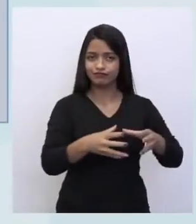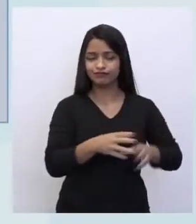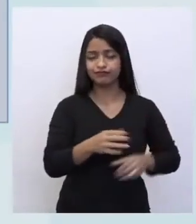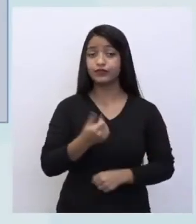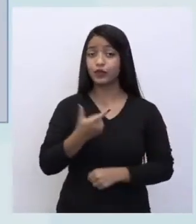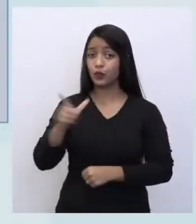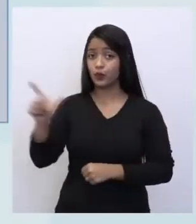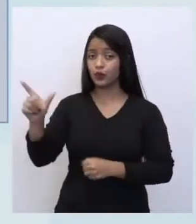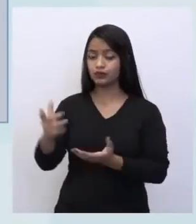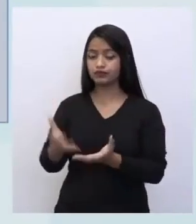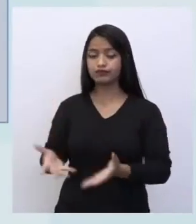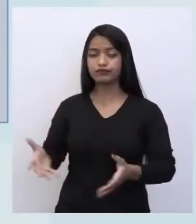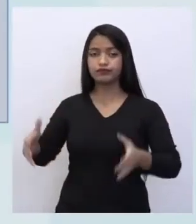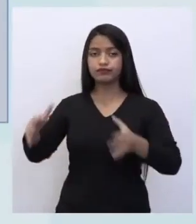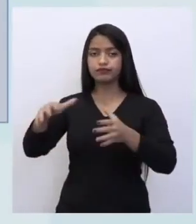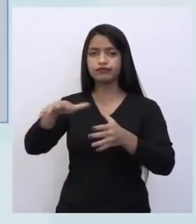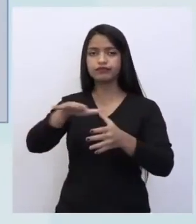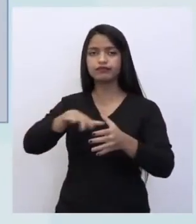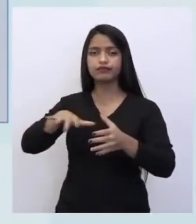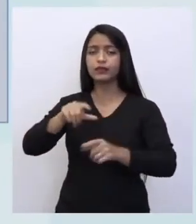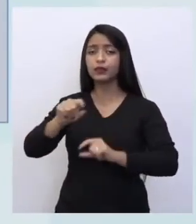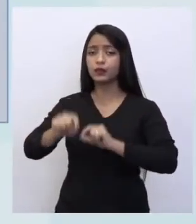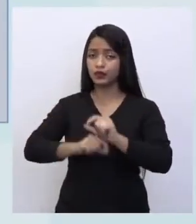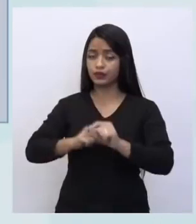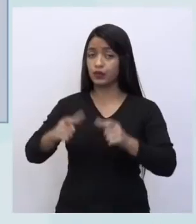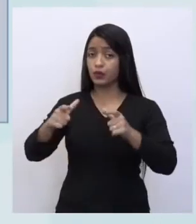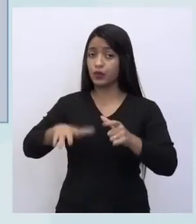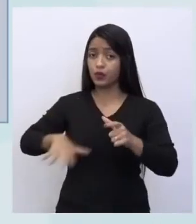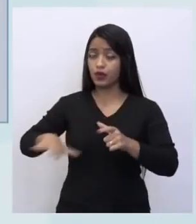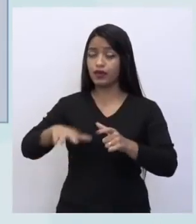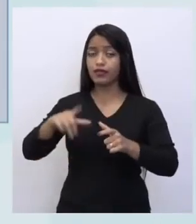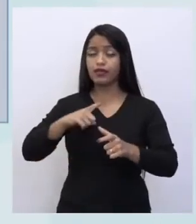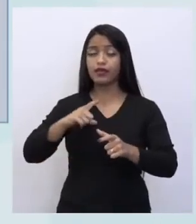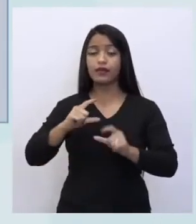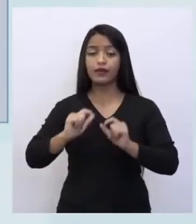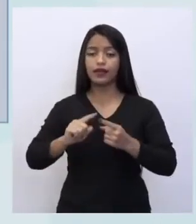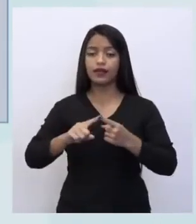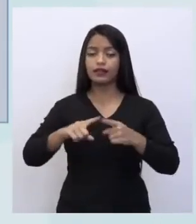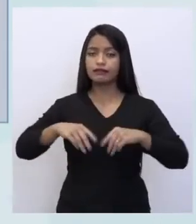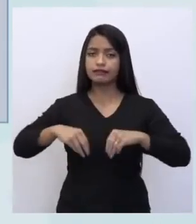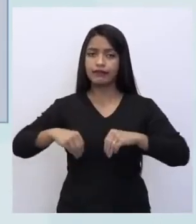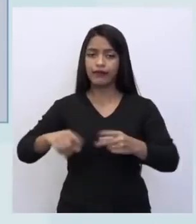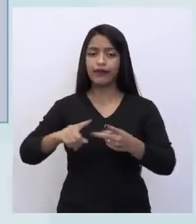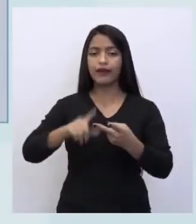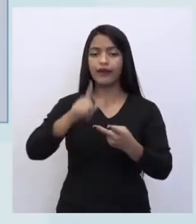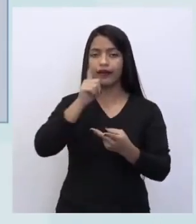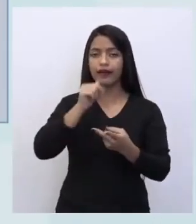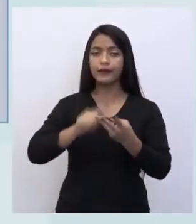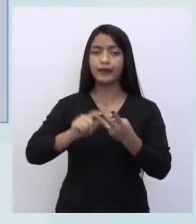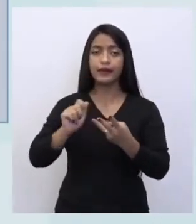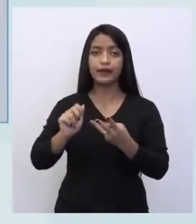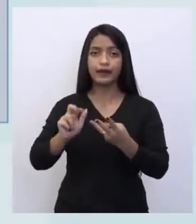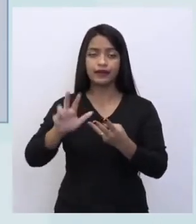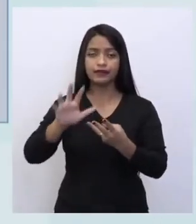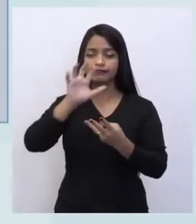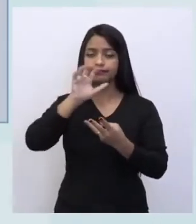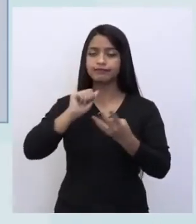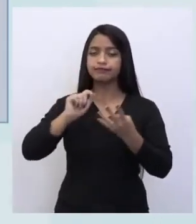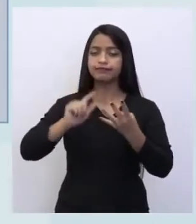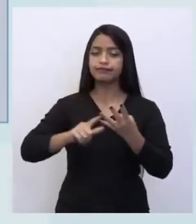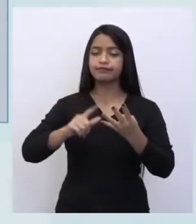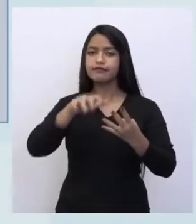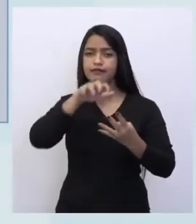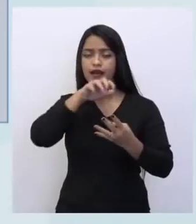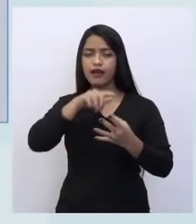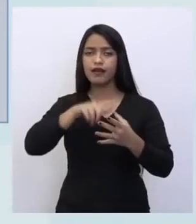um conjunto de elementos de um determinado lugar, solo, água, ar, animais e vegetais, e a relação que existe entre